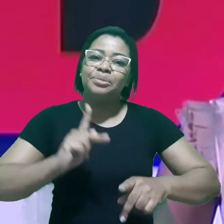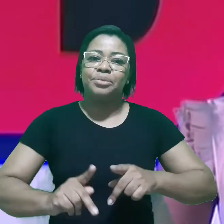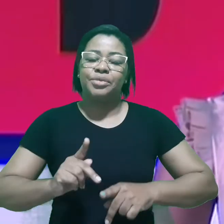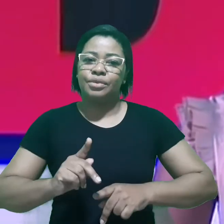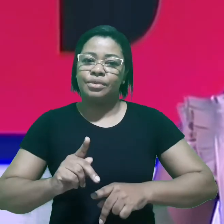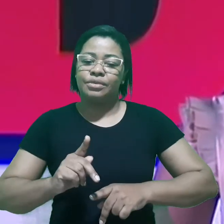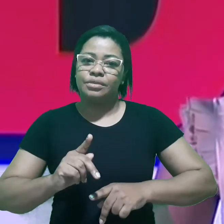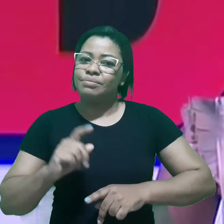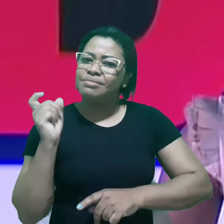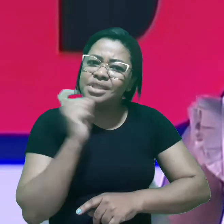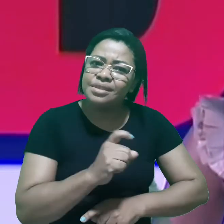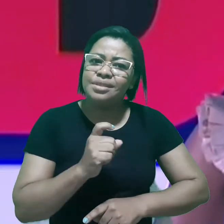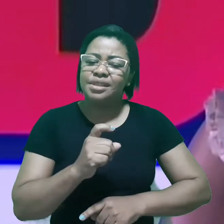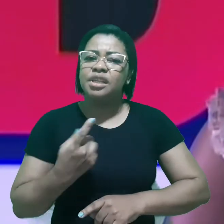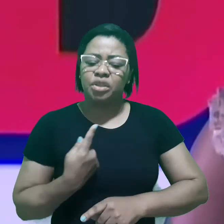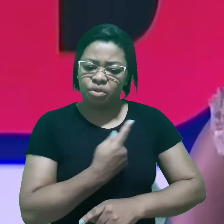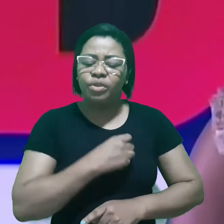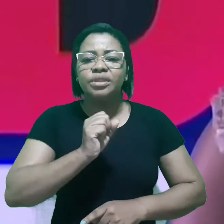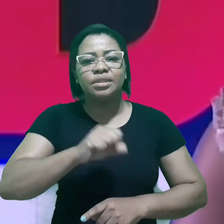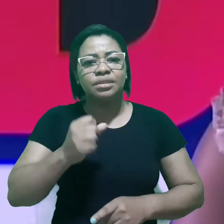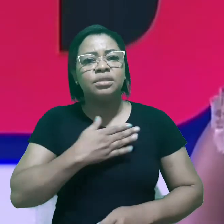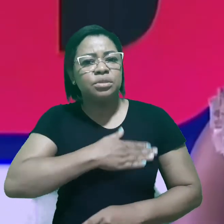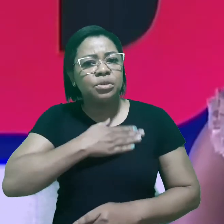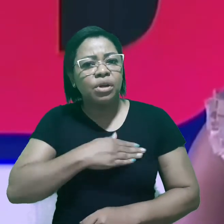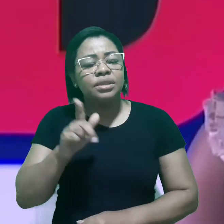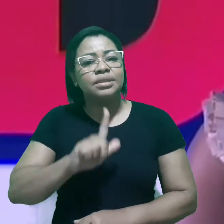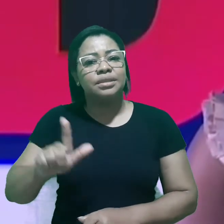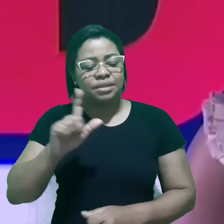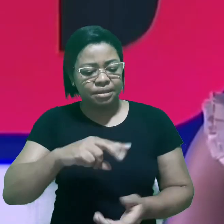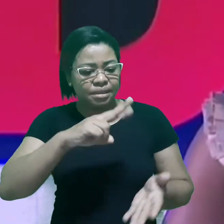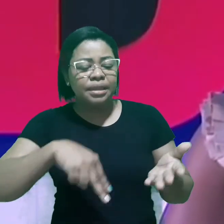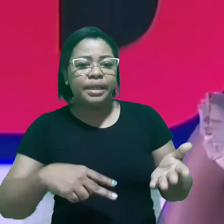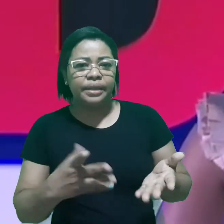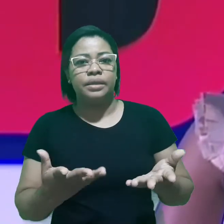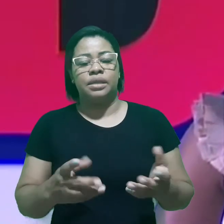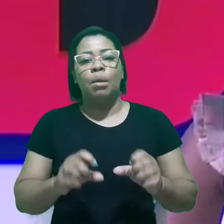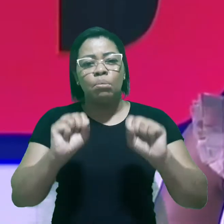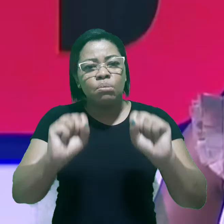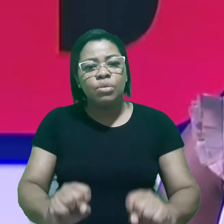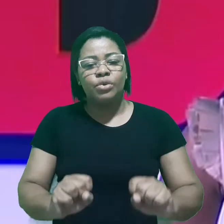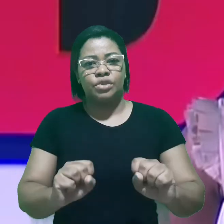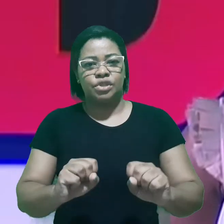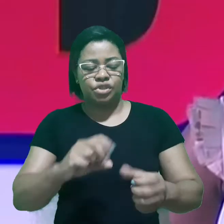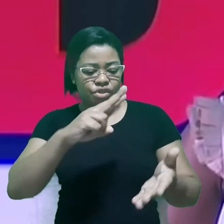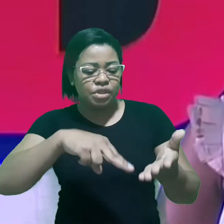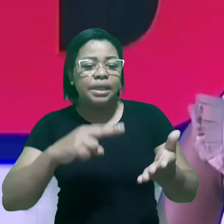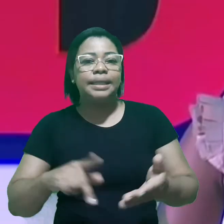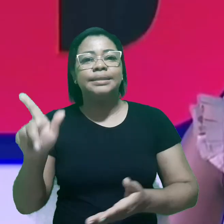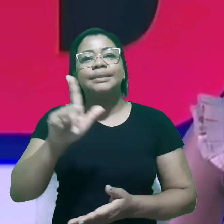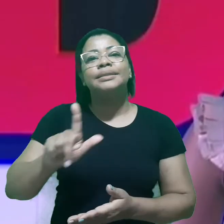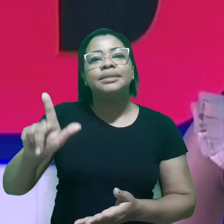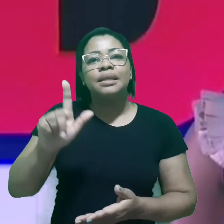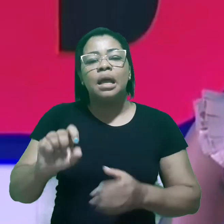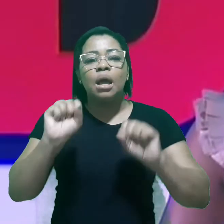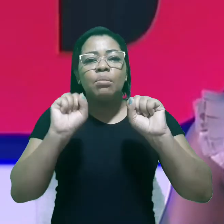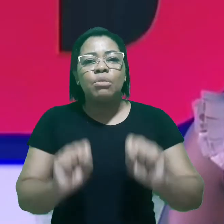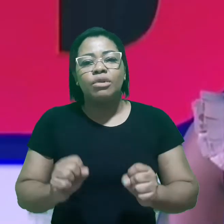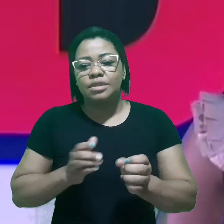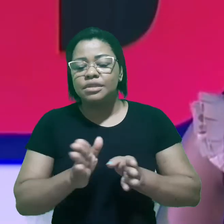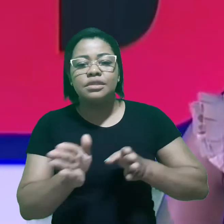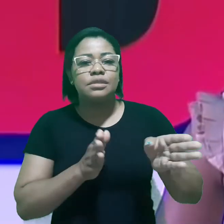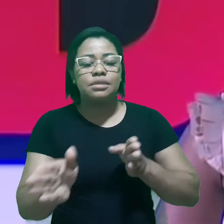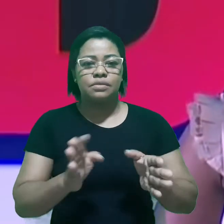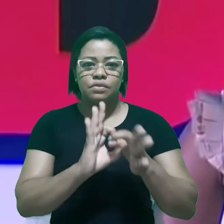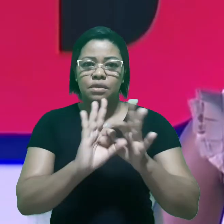ler, leriam, se a literatura se tornasse acessível e disponível para eles. Logo após ele publicar meu primeiro romance, Eu fui